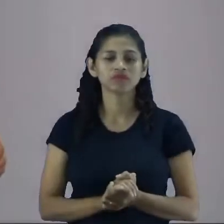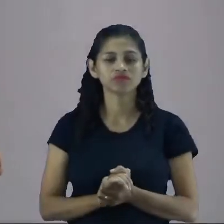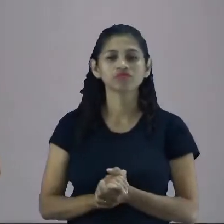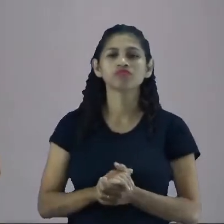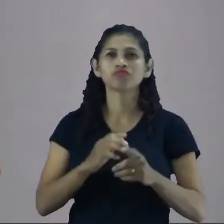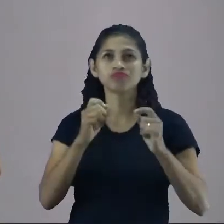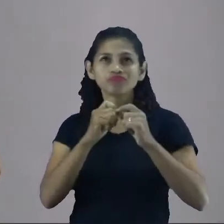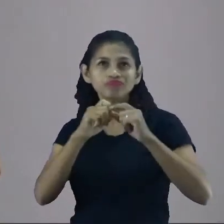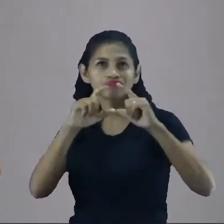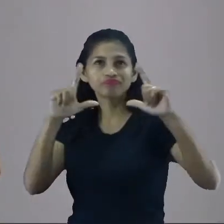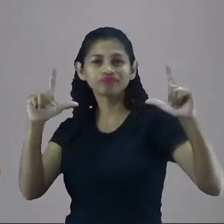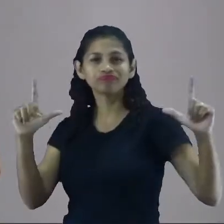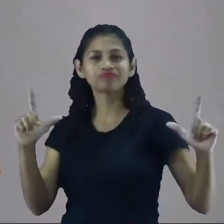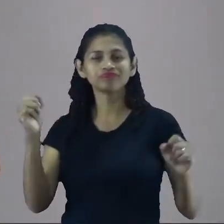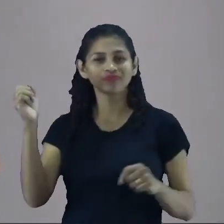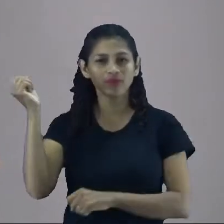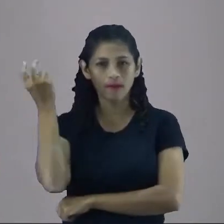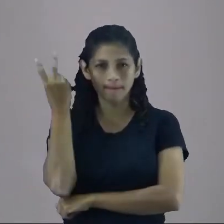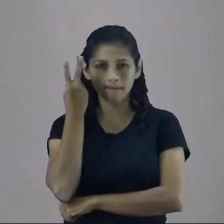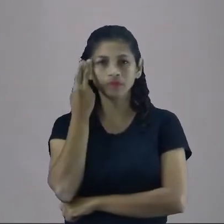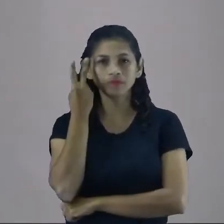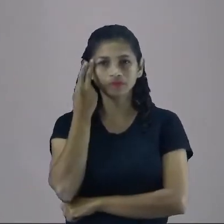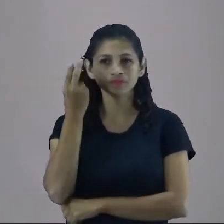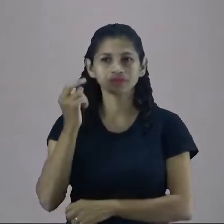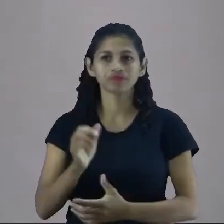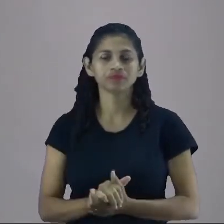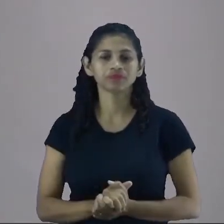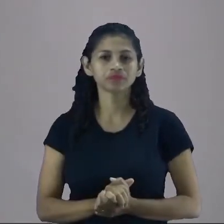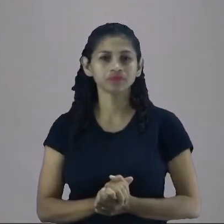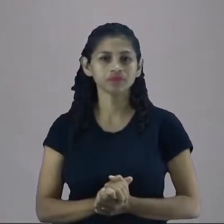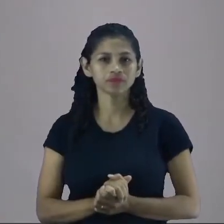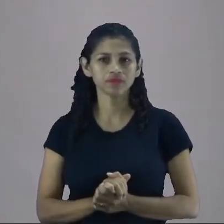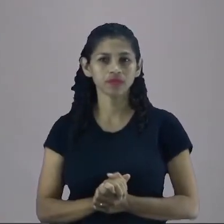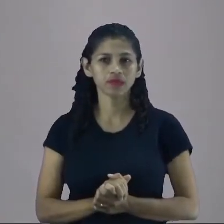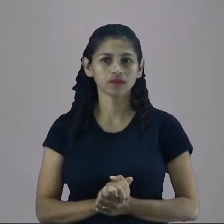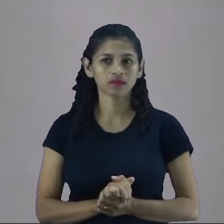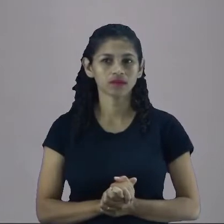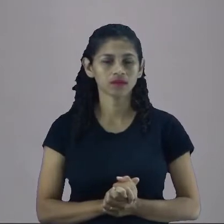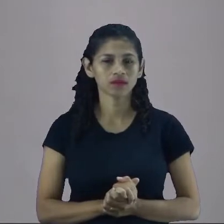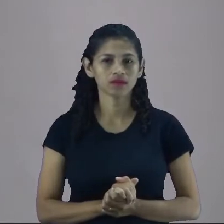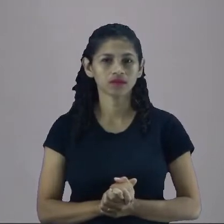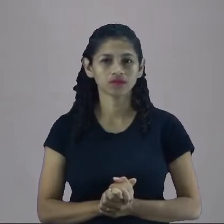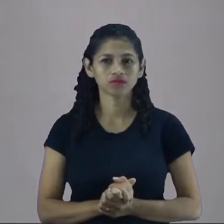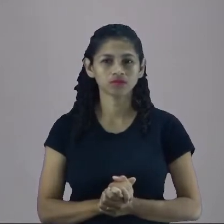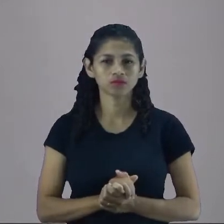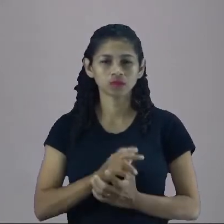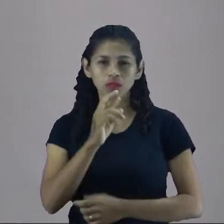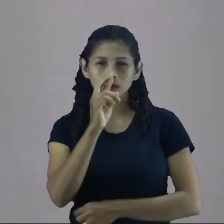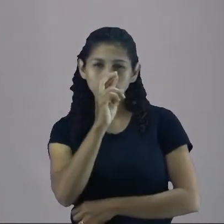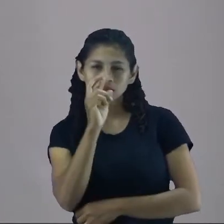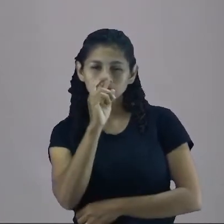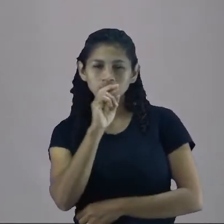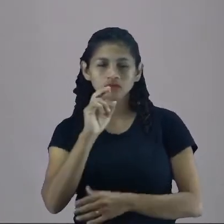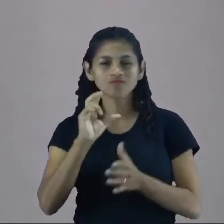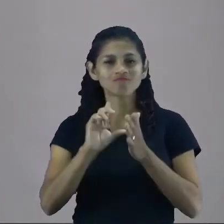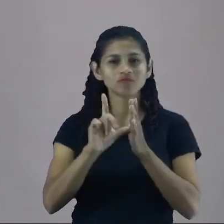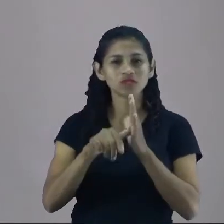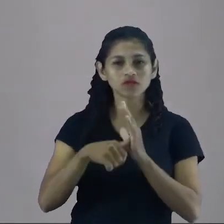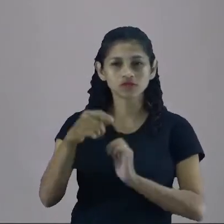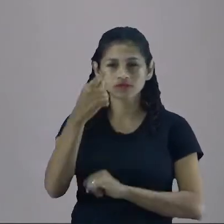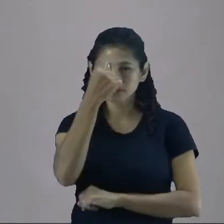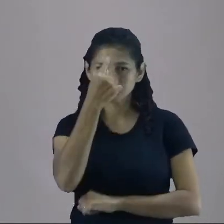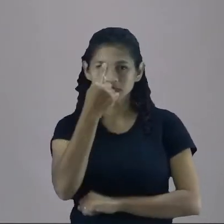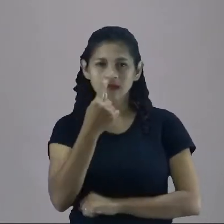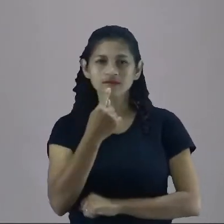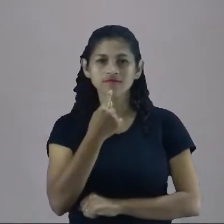natural, certo? Vamos colocar aqui do lado da paisagem natural. Vamos analisar a próxima imagem, olha